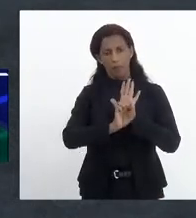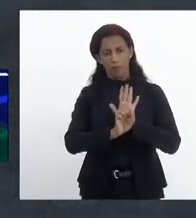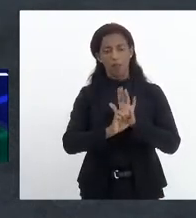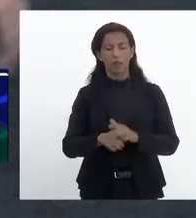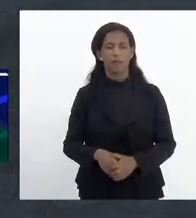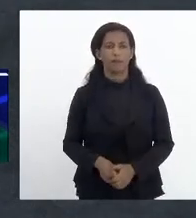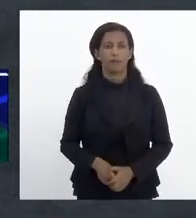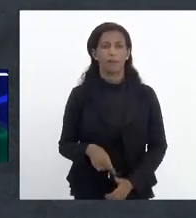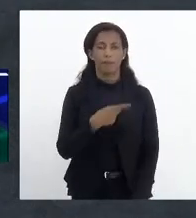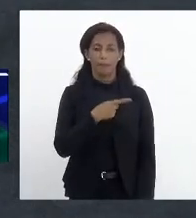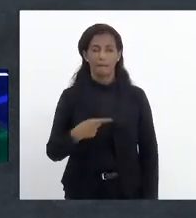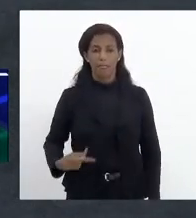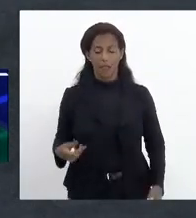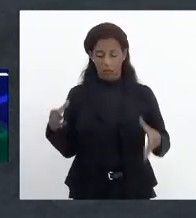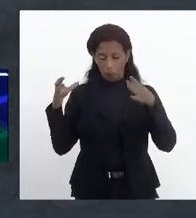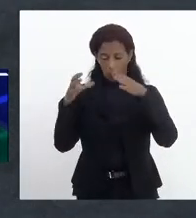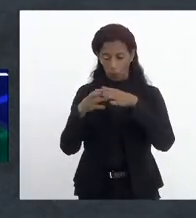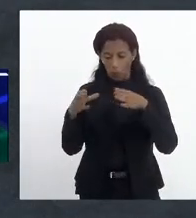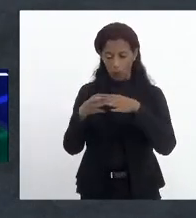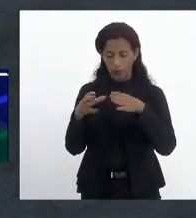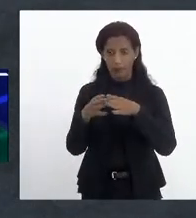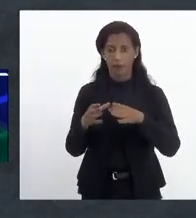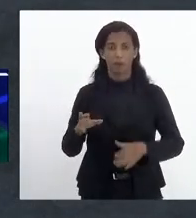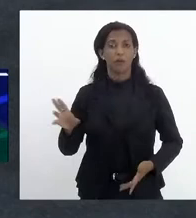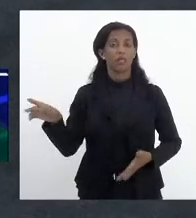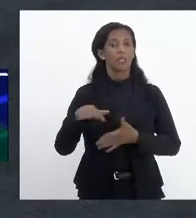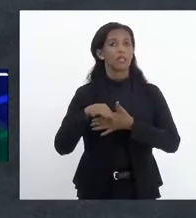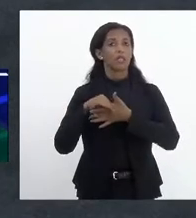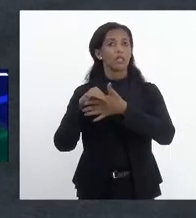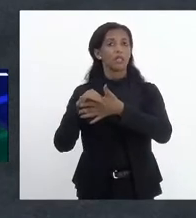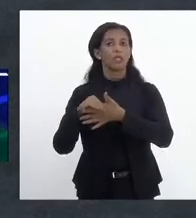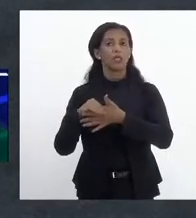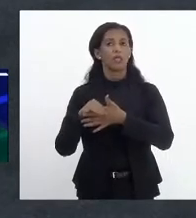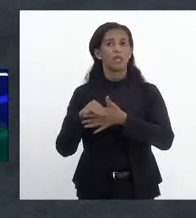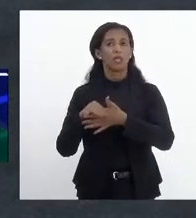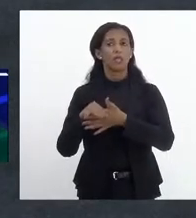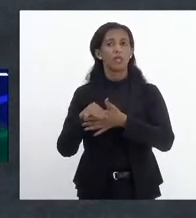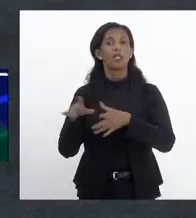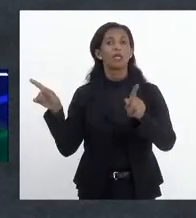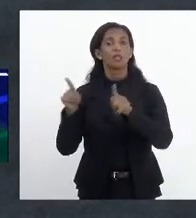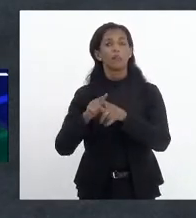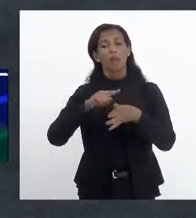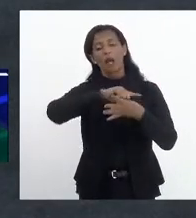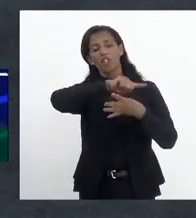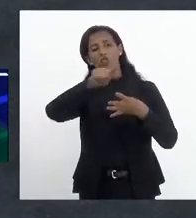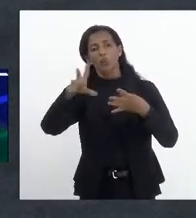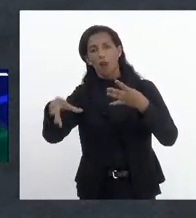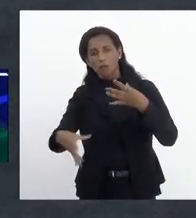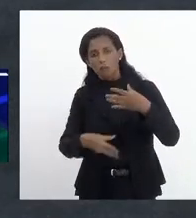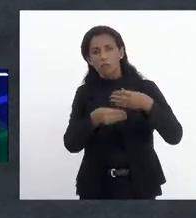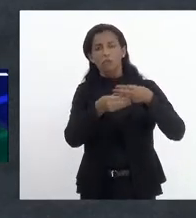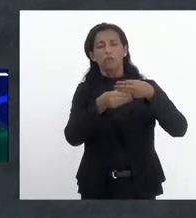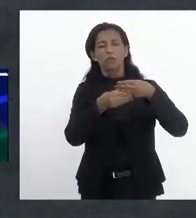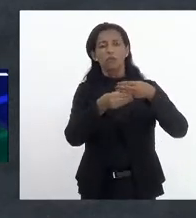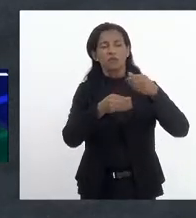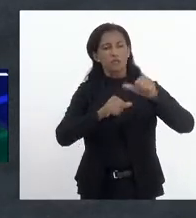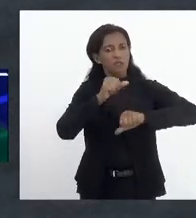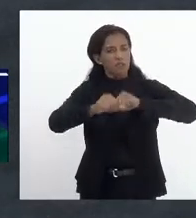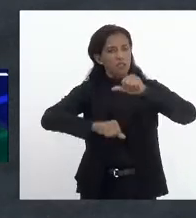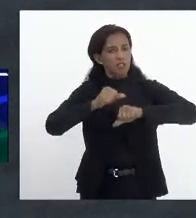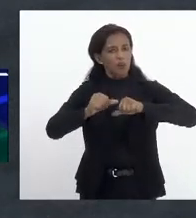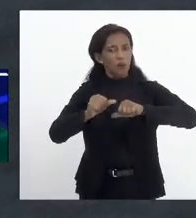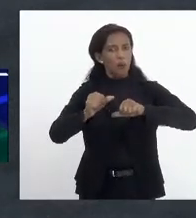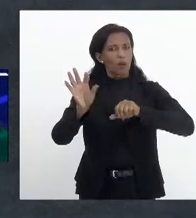a presidente da comissão e líder, Márcio Pacheco, incorporou as 4 emendas, tornando o projeto